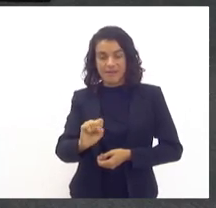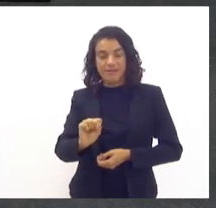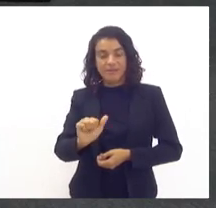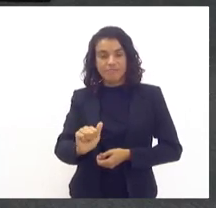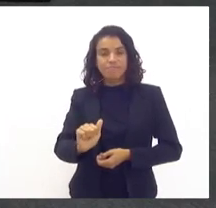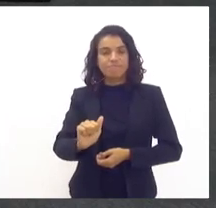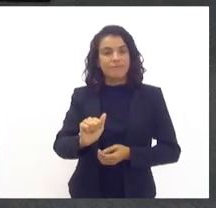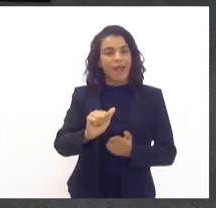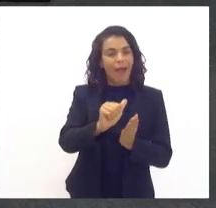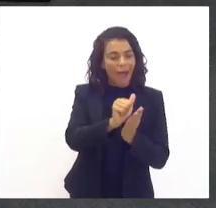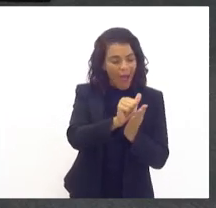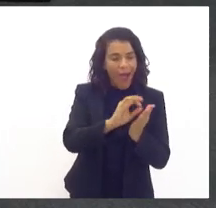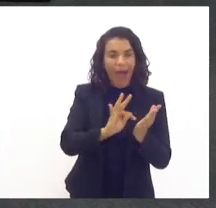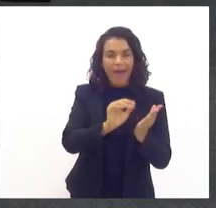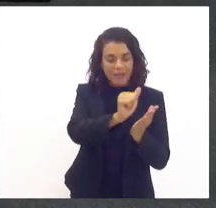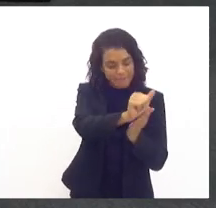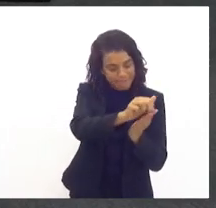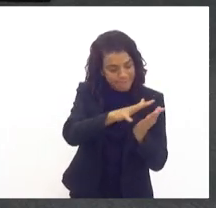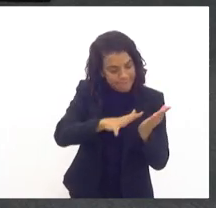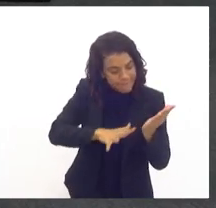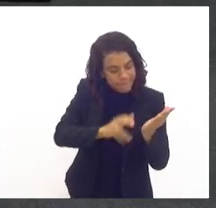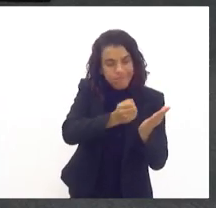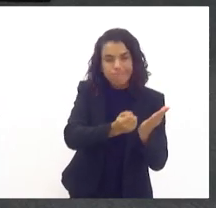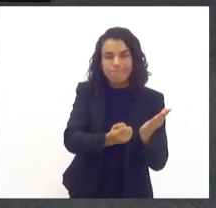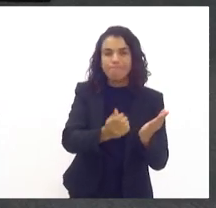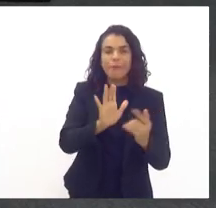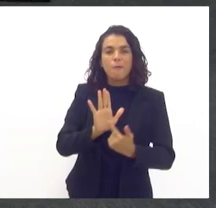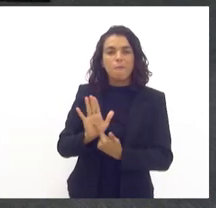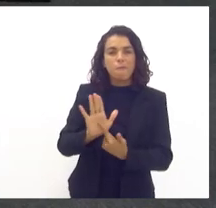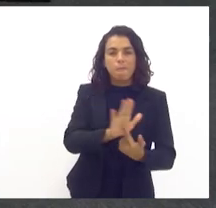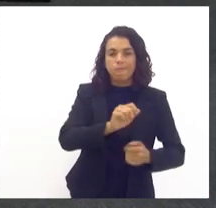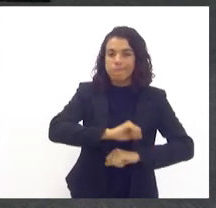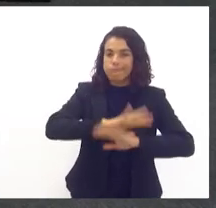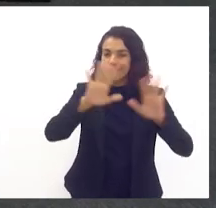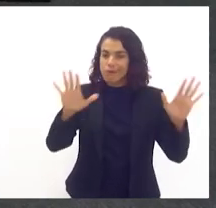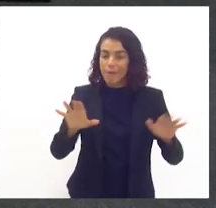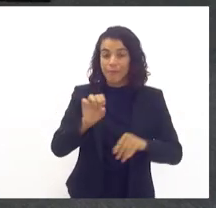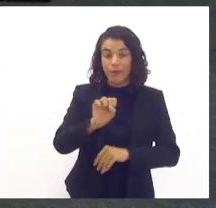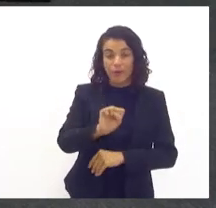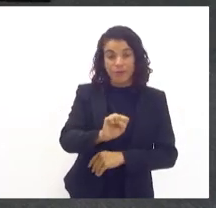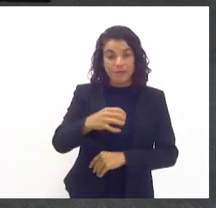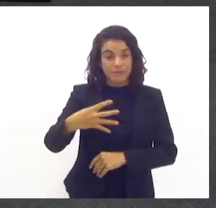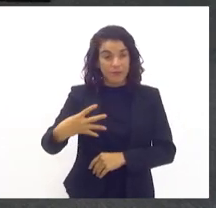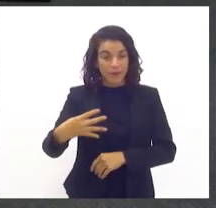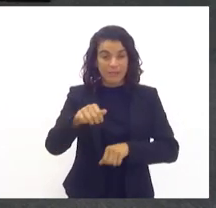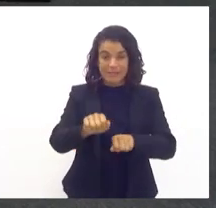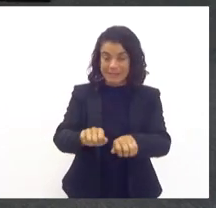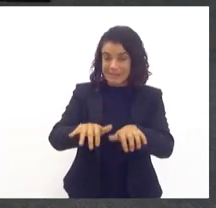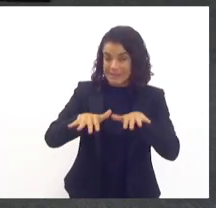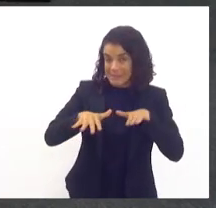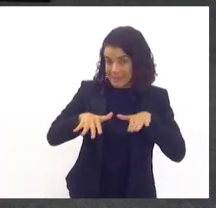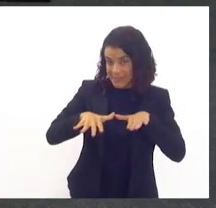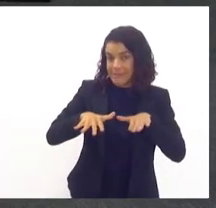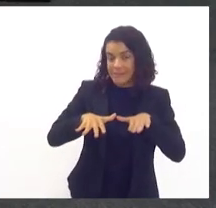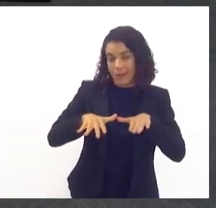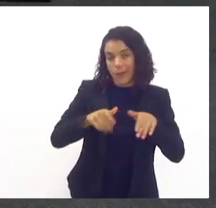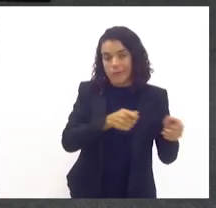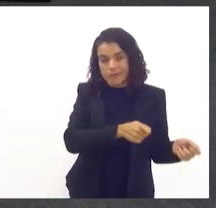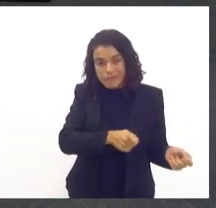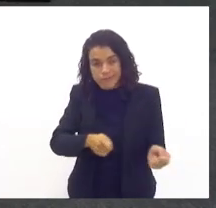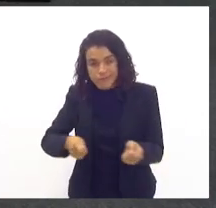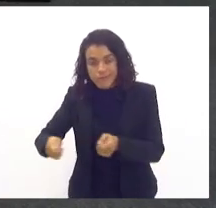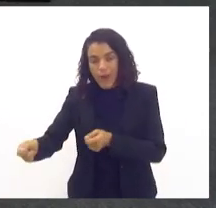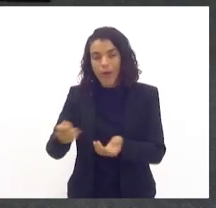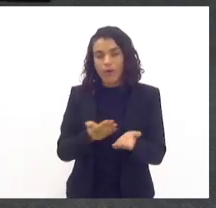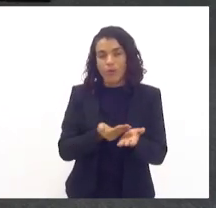reflete com exatidão o ocorrido na 84ª sessão ordinária, que,